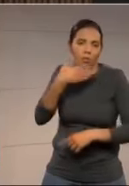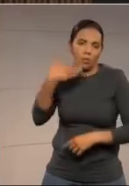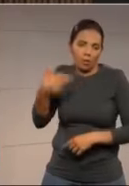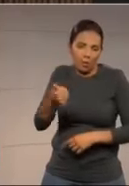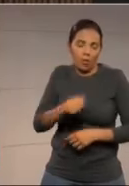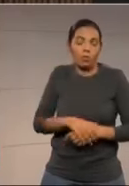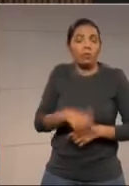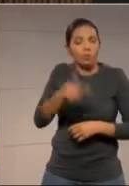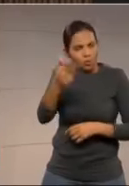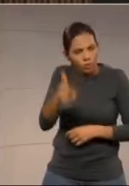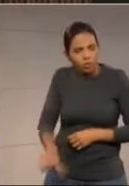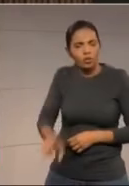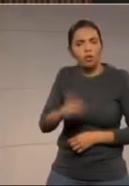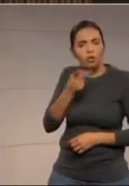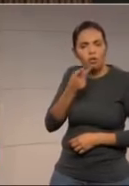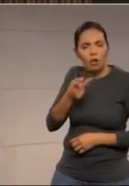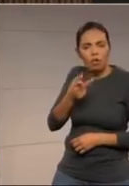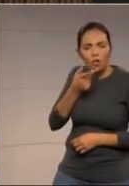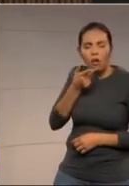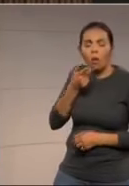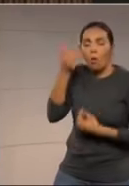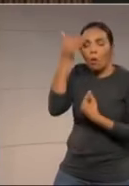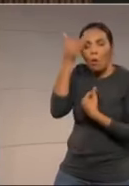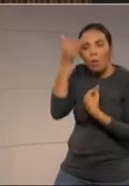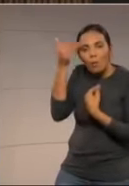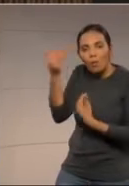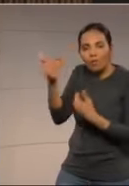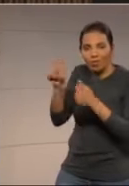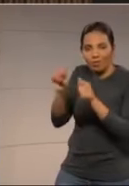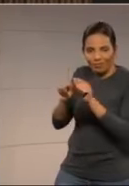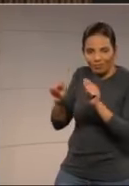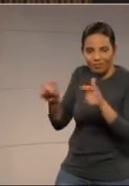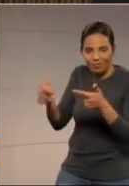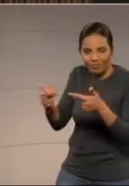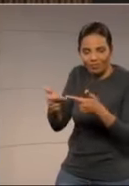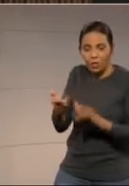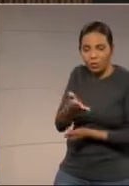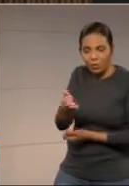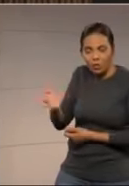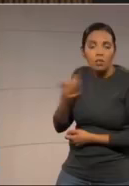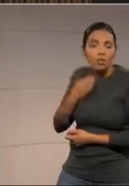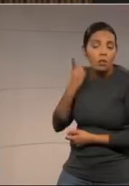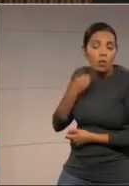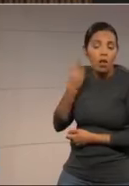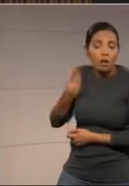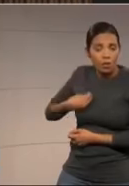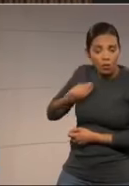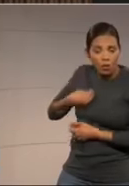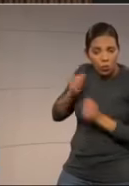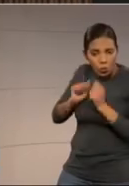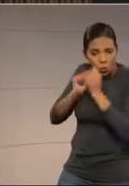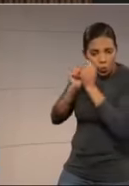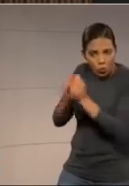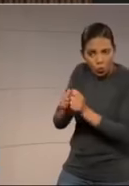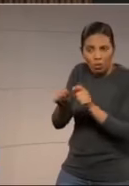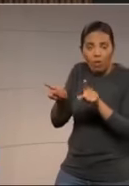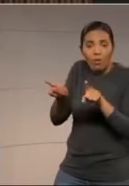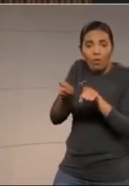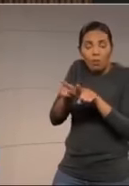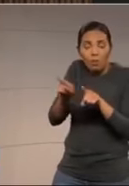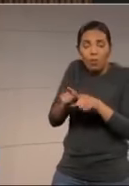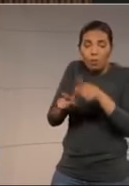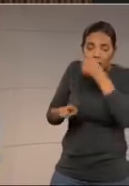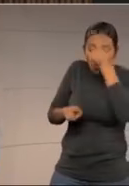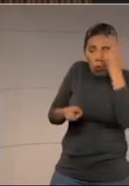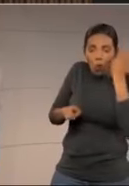vez enfatizar o meu muito obrigado à casa, aos que estiveram presentes, aos que nos acompanharam e aos que interagem